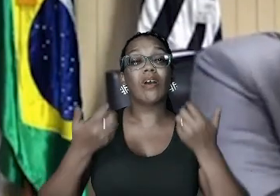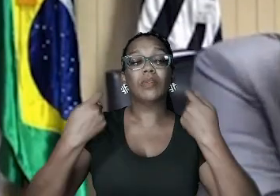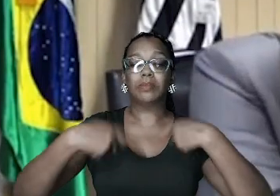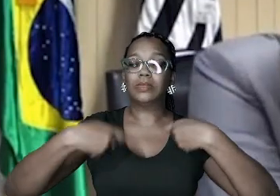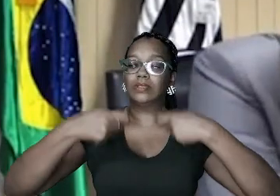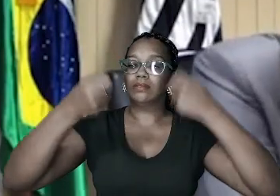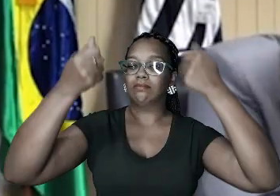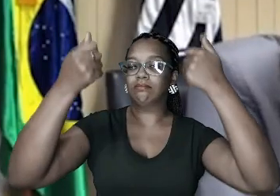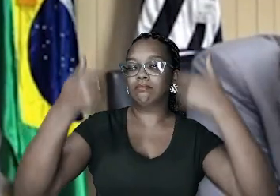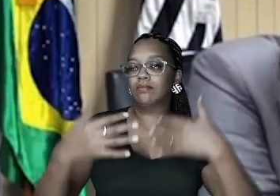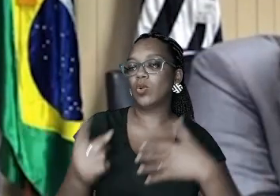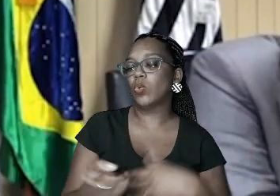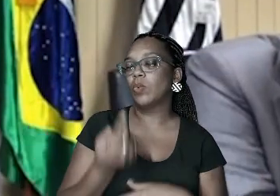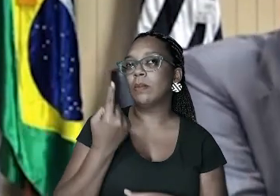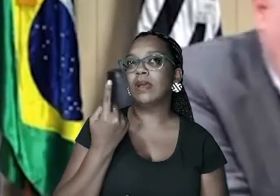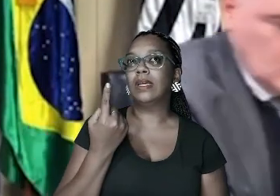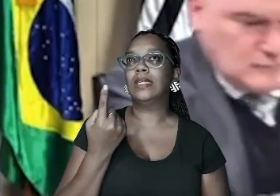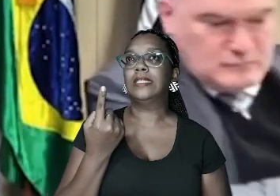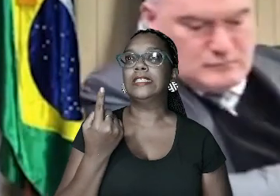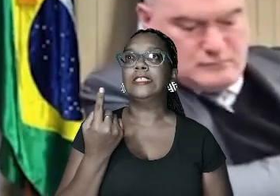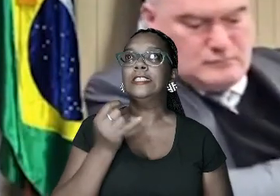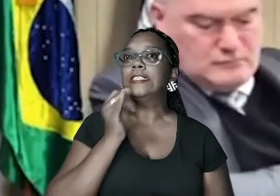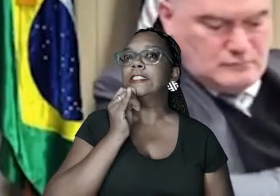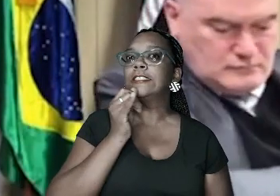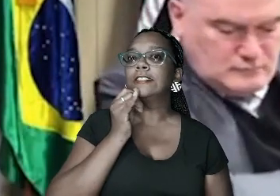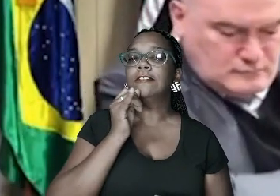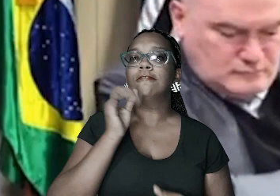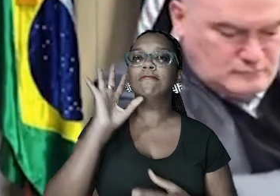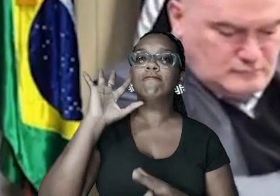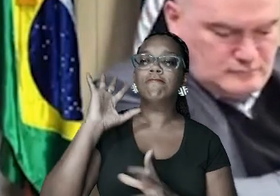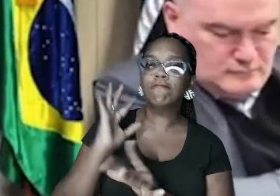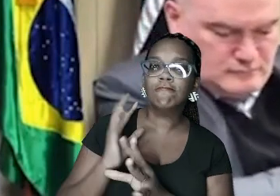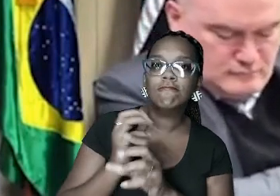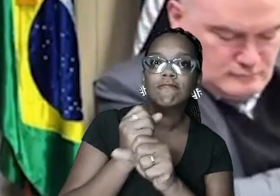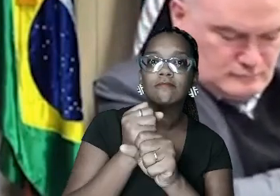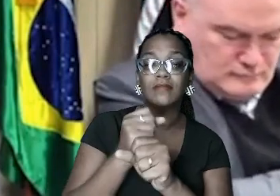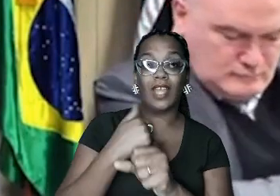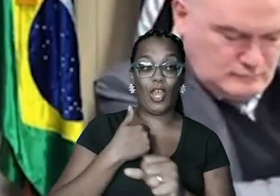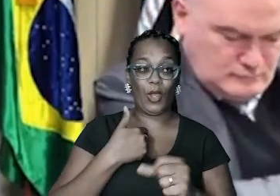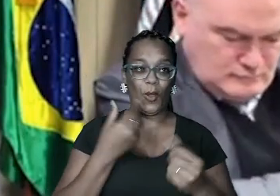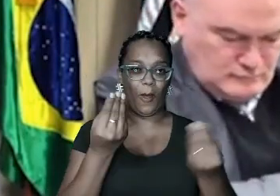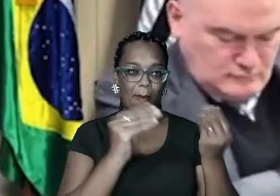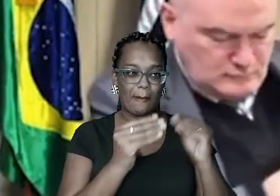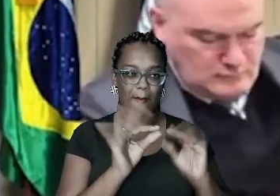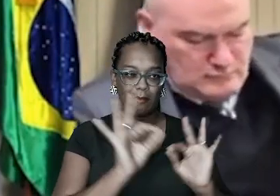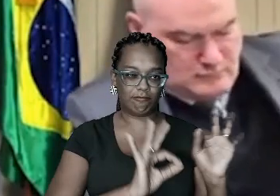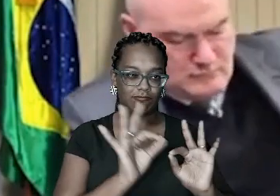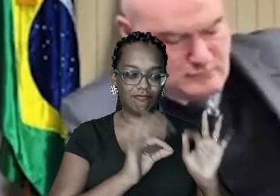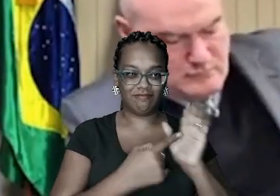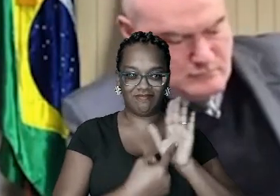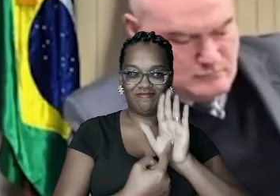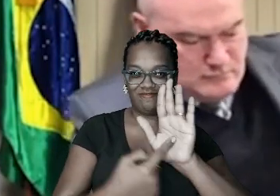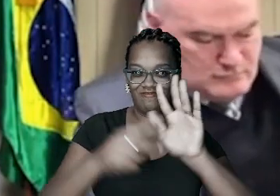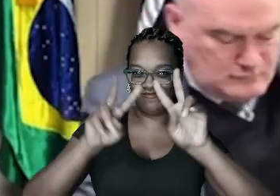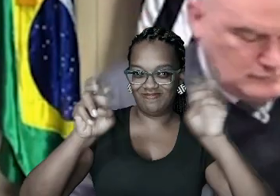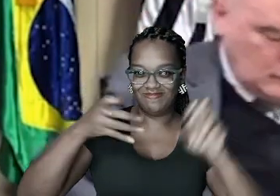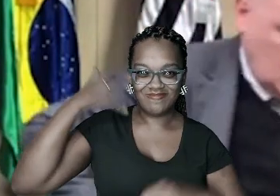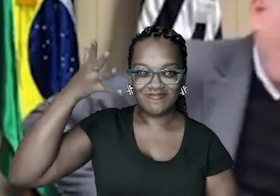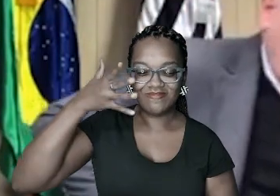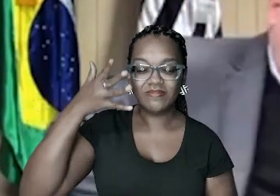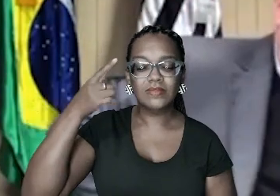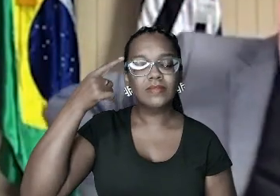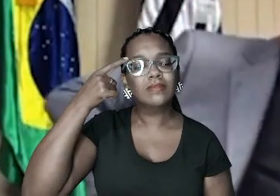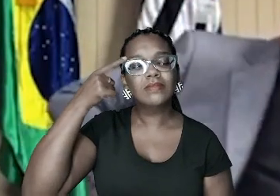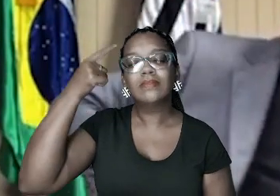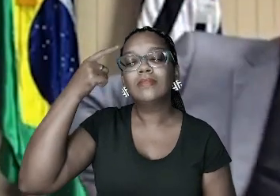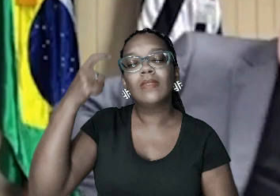a resolução 62 e aqui eu preciso trazer uma uma espécie de reminiscência na verdade quando